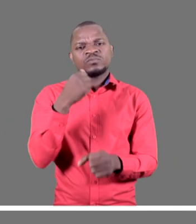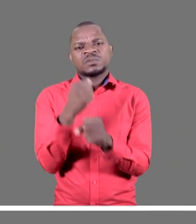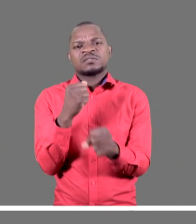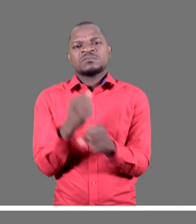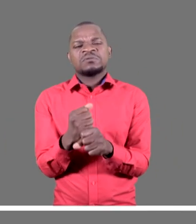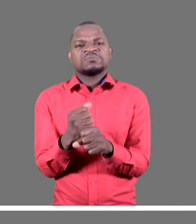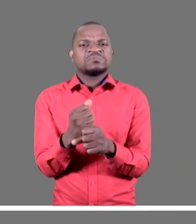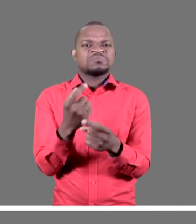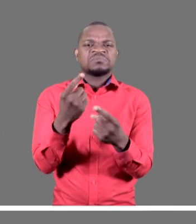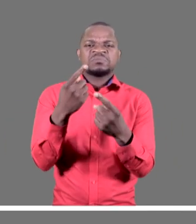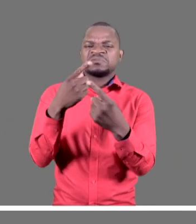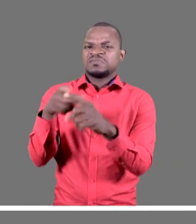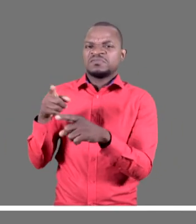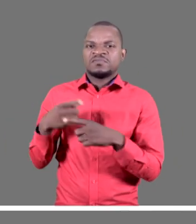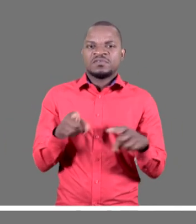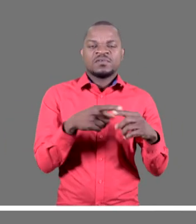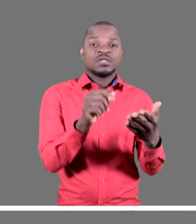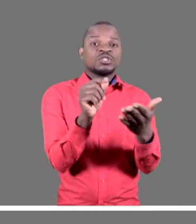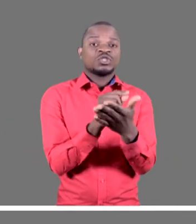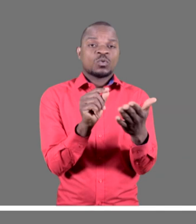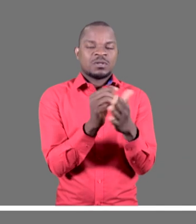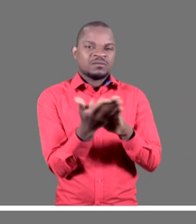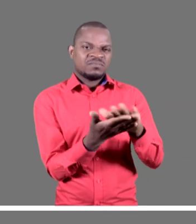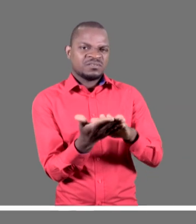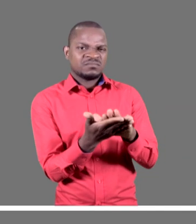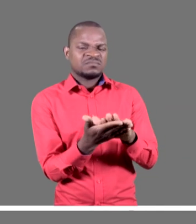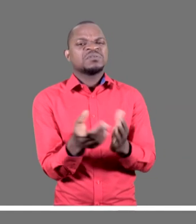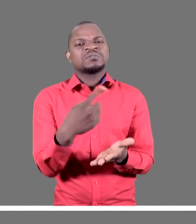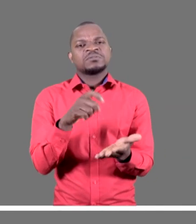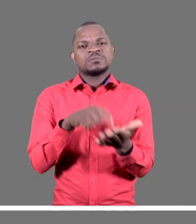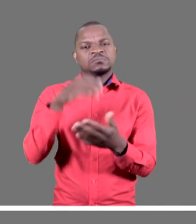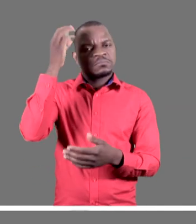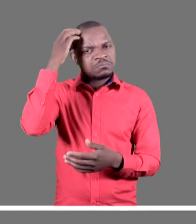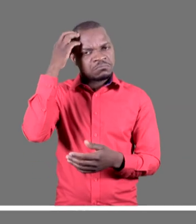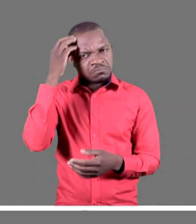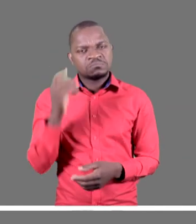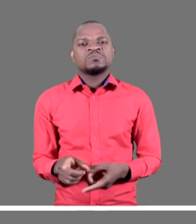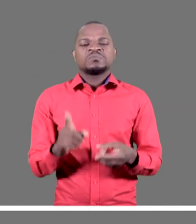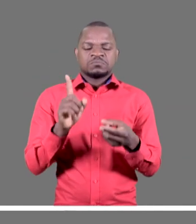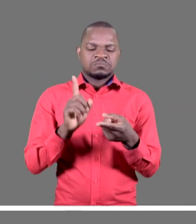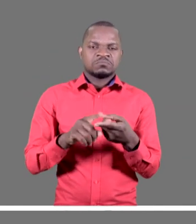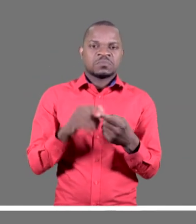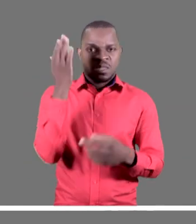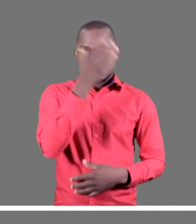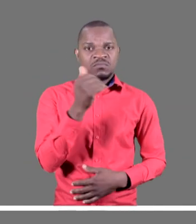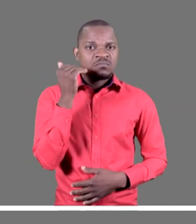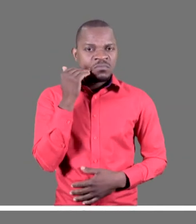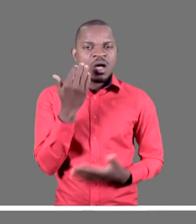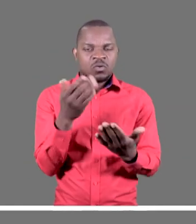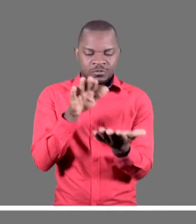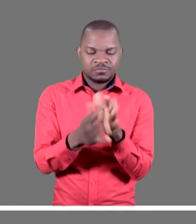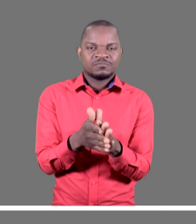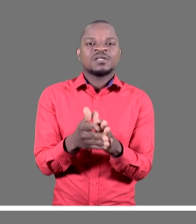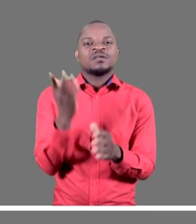algumas escolas pilotos, portanto, em Maputo, em Manica e brevemente em